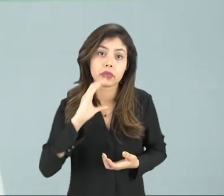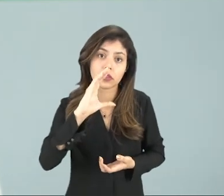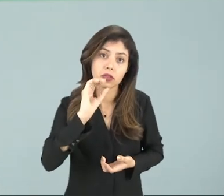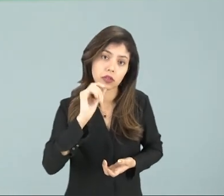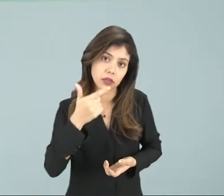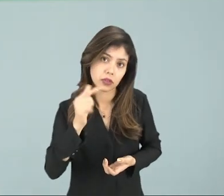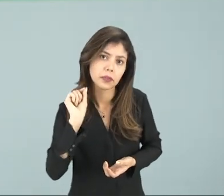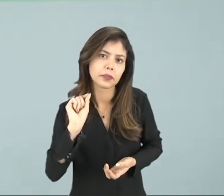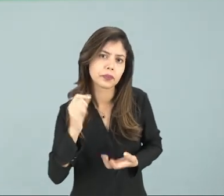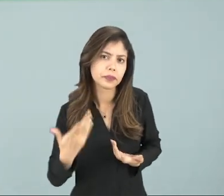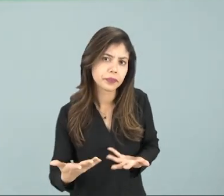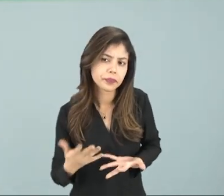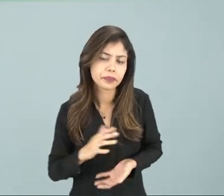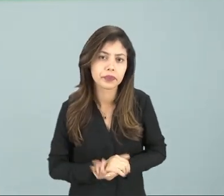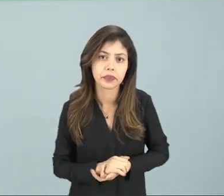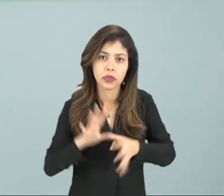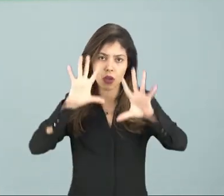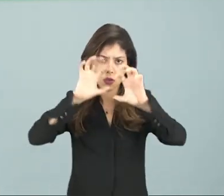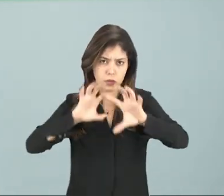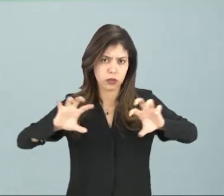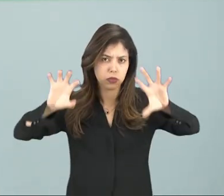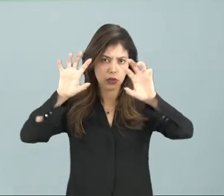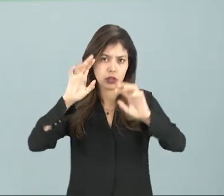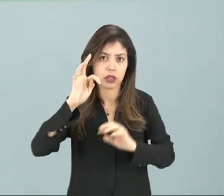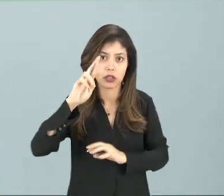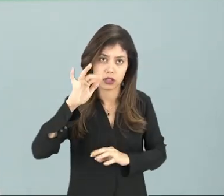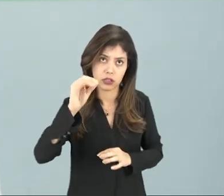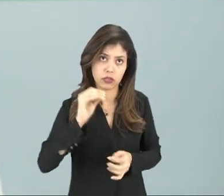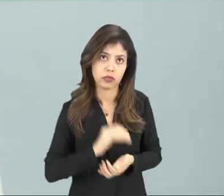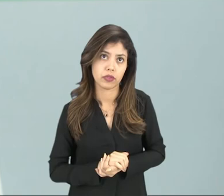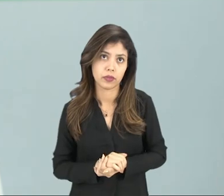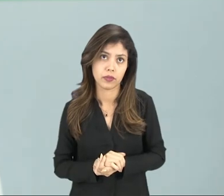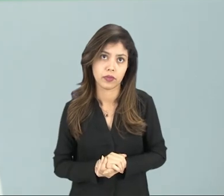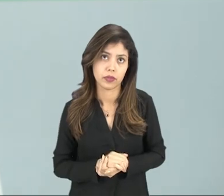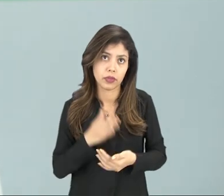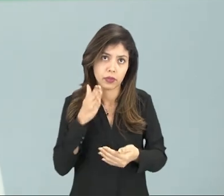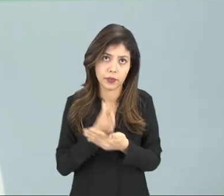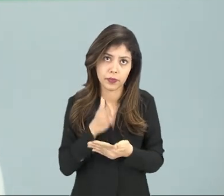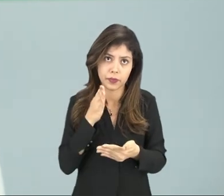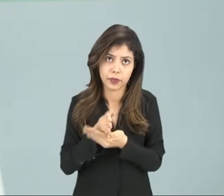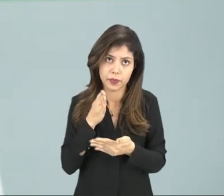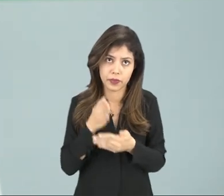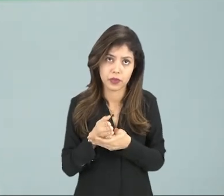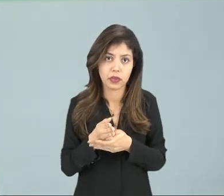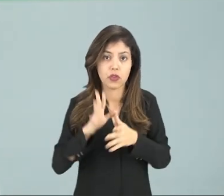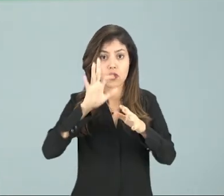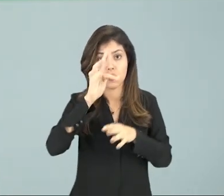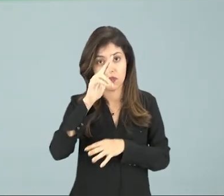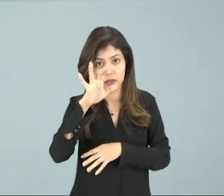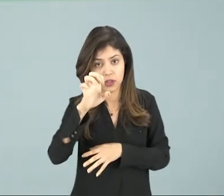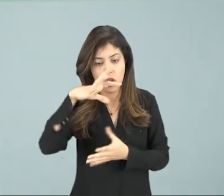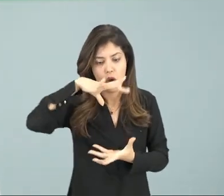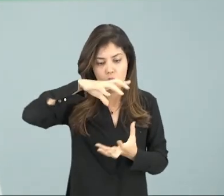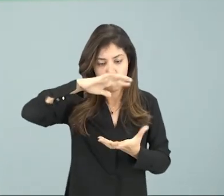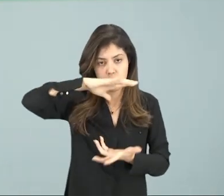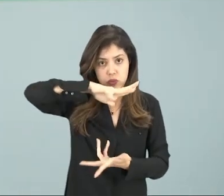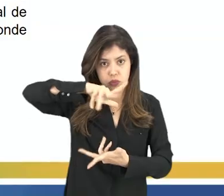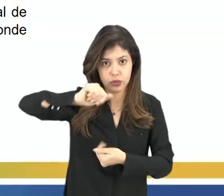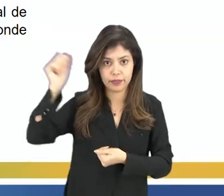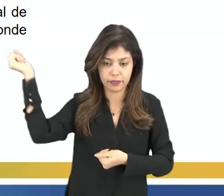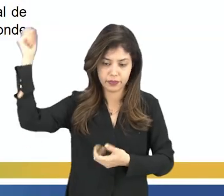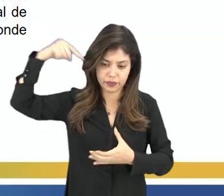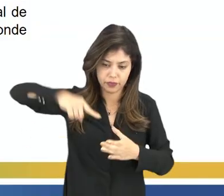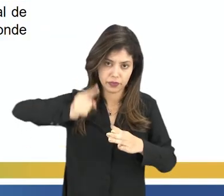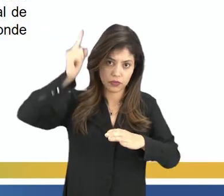CO2 é o que é um gás-estufa gás-estufa intensifica o que o efeito estufa